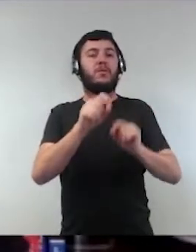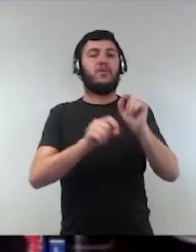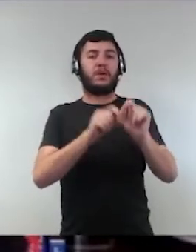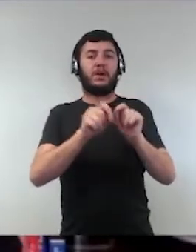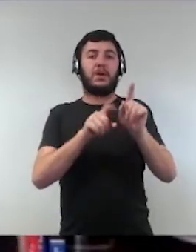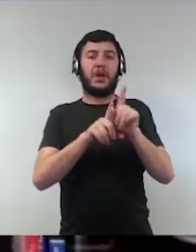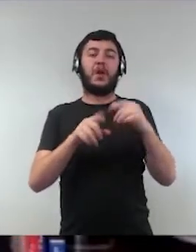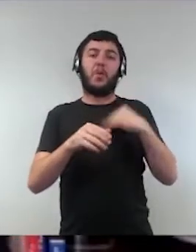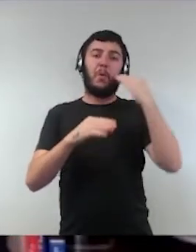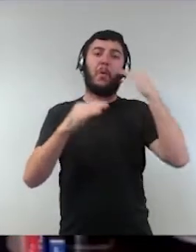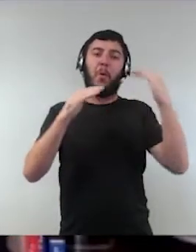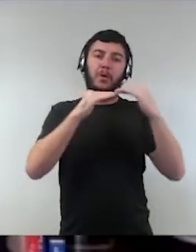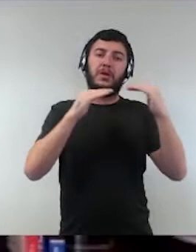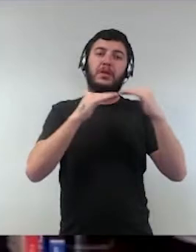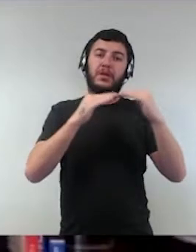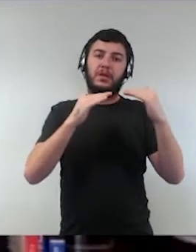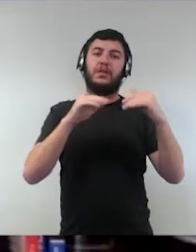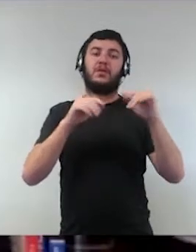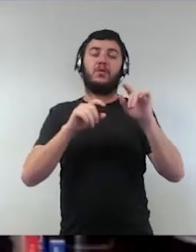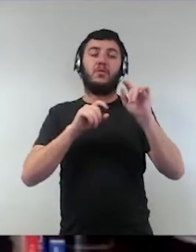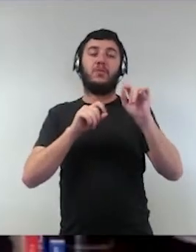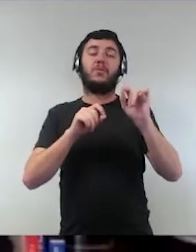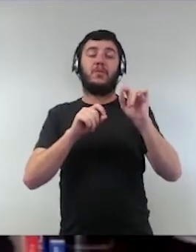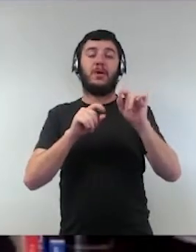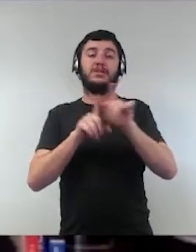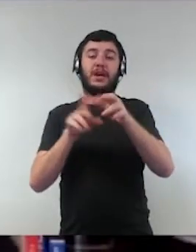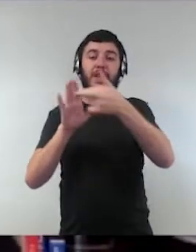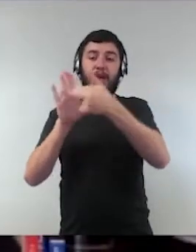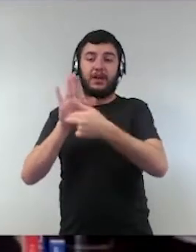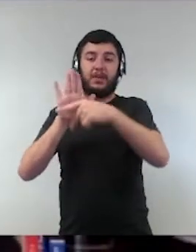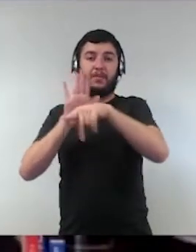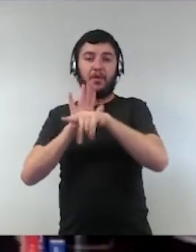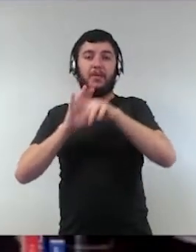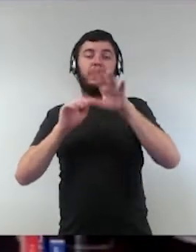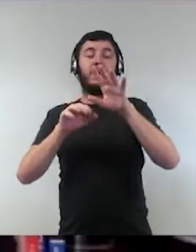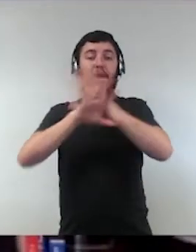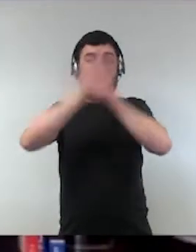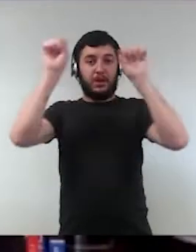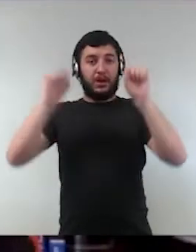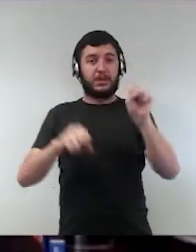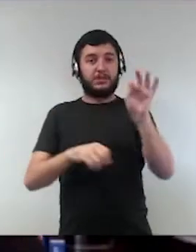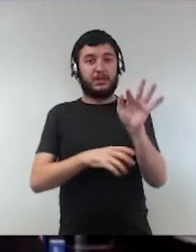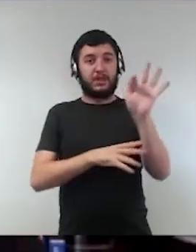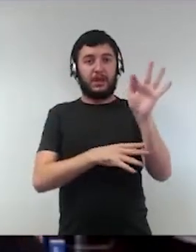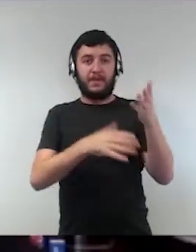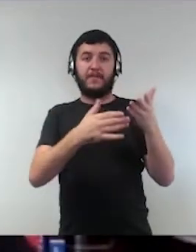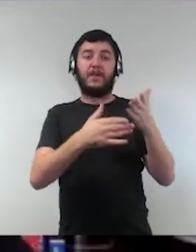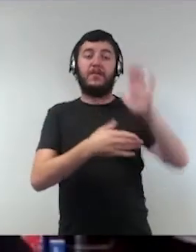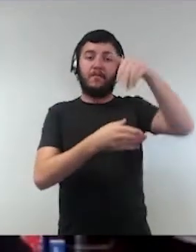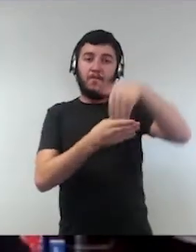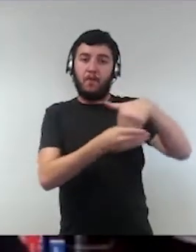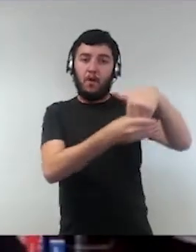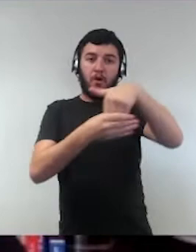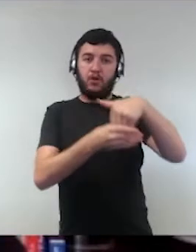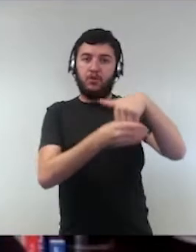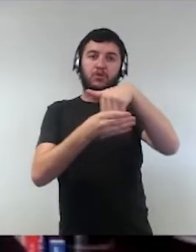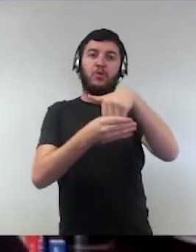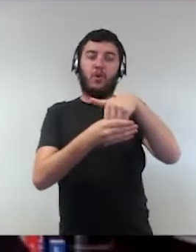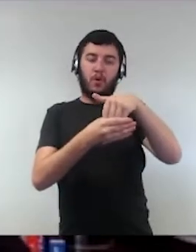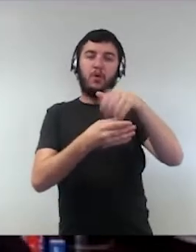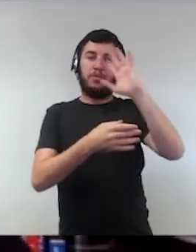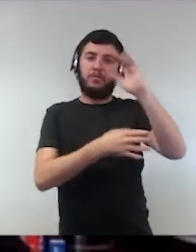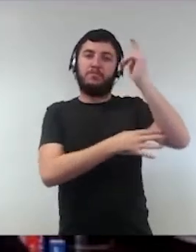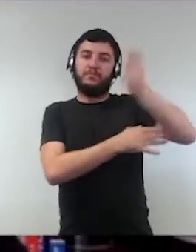consonância com esse princípio assentado pelo Supremo Tribunal Federal. Então, uma das questões que eu pretendo fazer aos nossos convidados de hoje é exatamente em